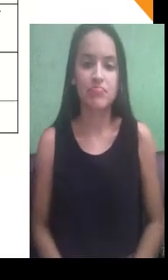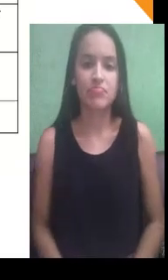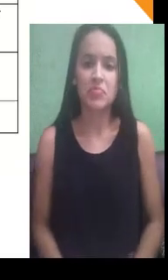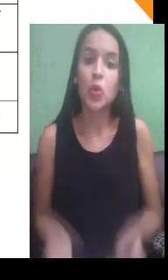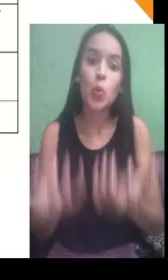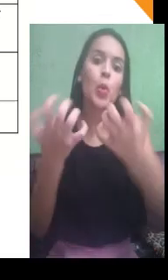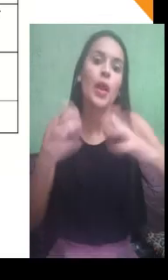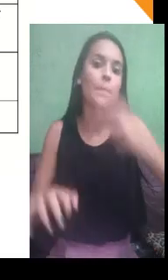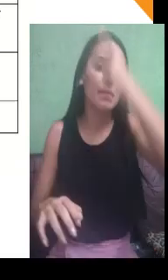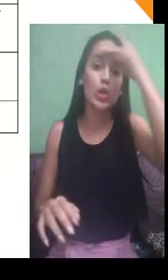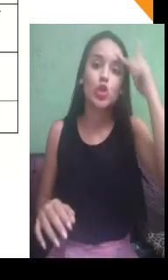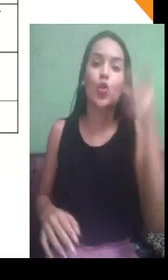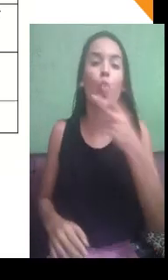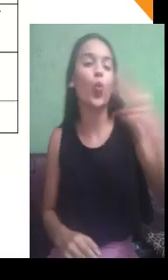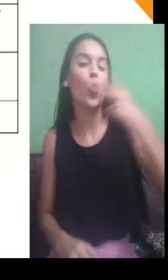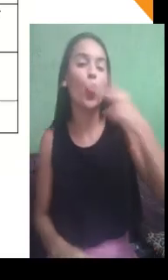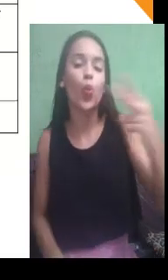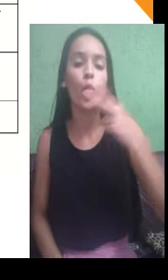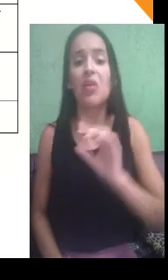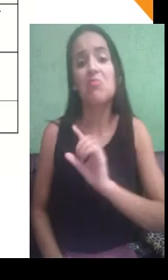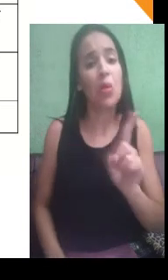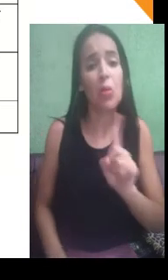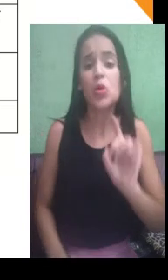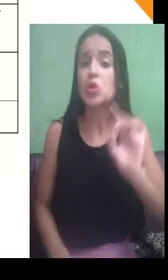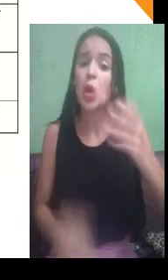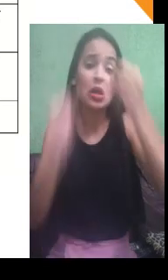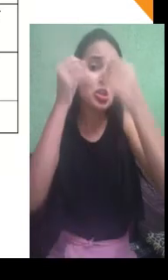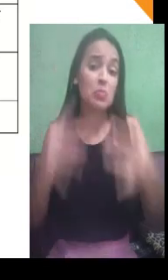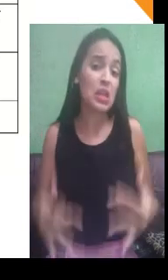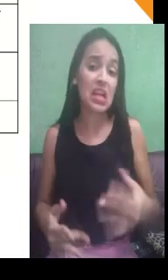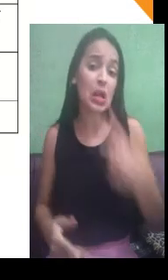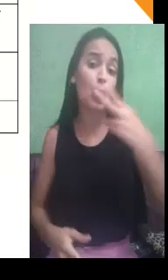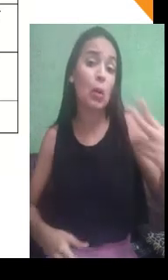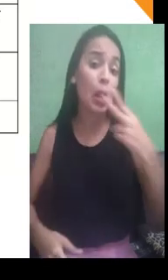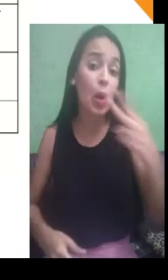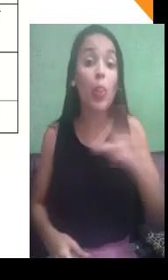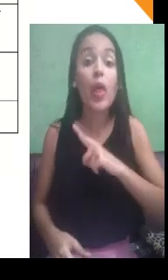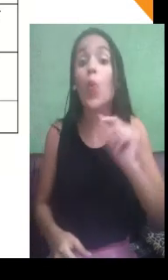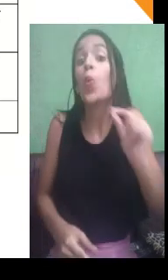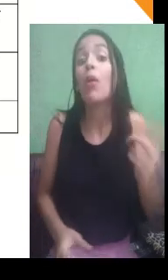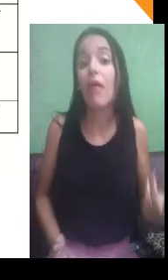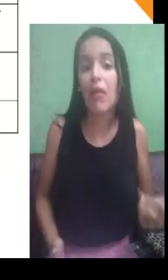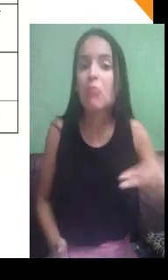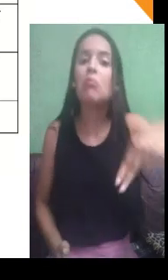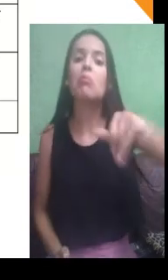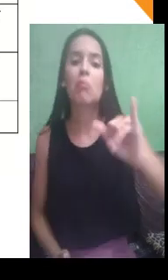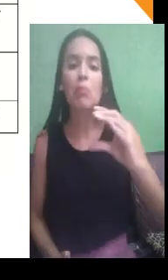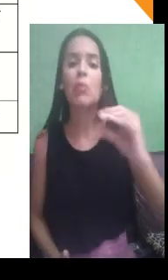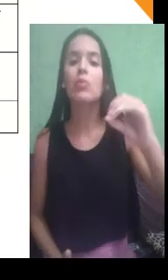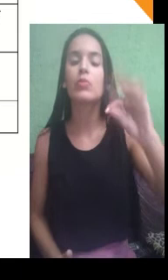informação, expor fatos, sistematizar um conhecimento. Vamos pegar esse exemplo aqui. O cigarro é uma droga